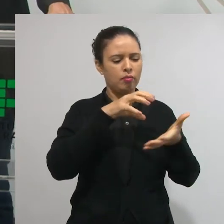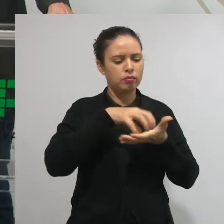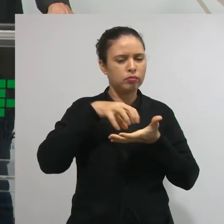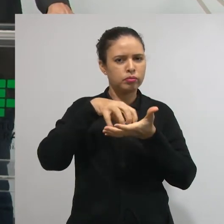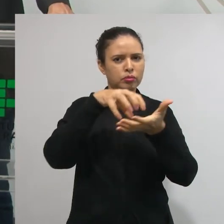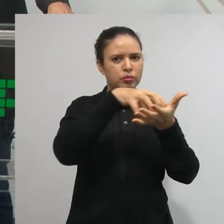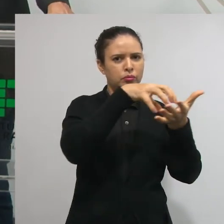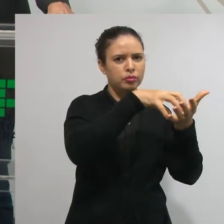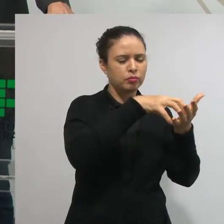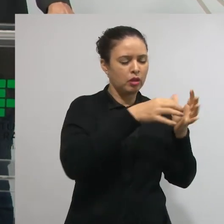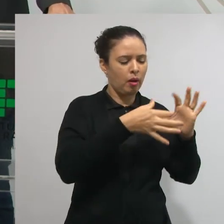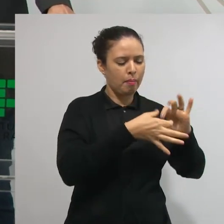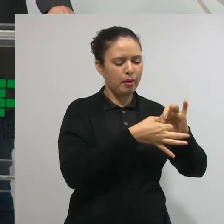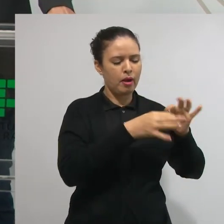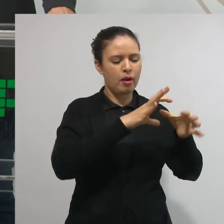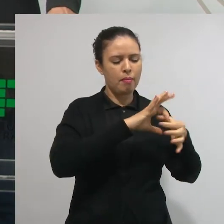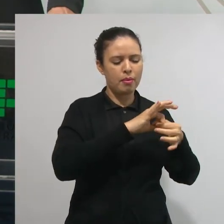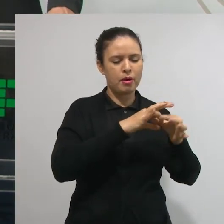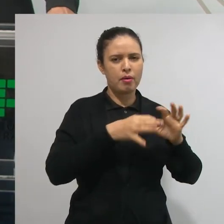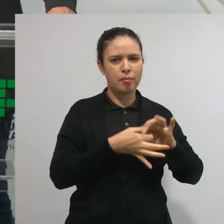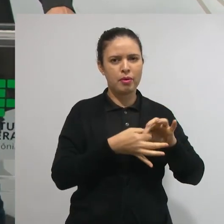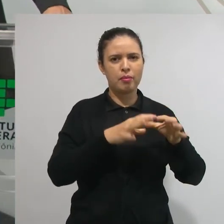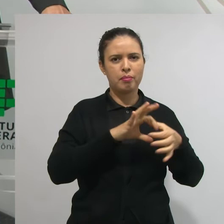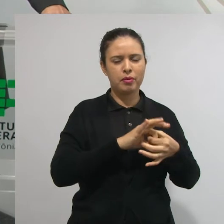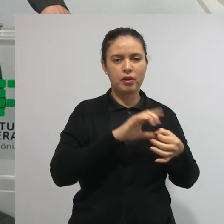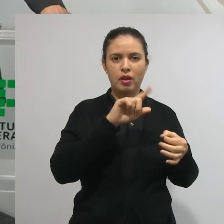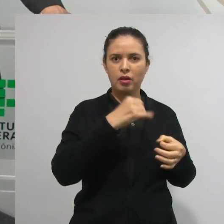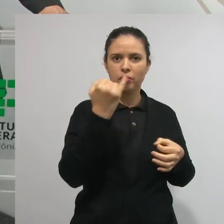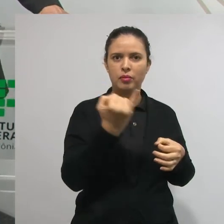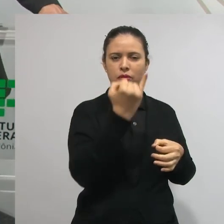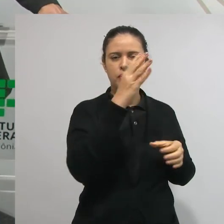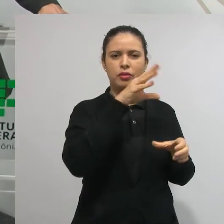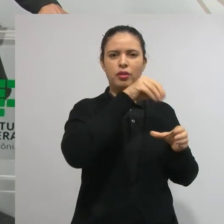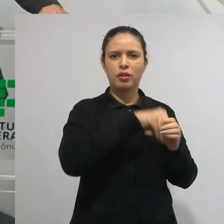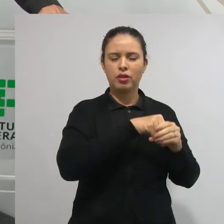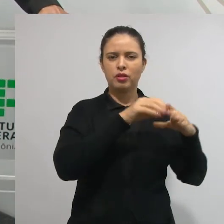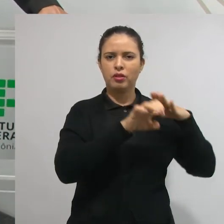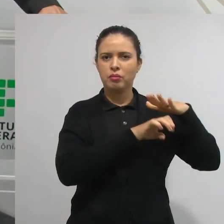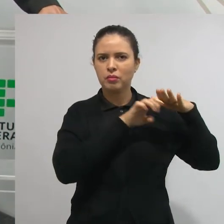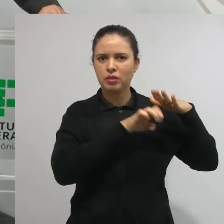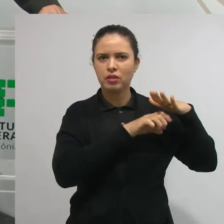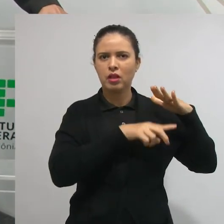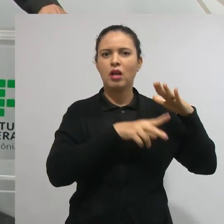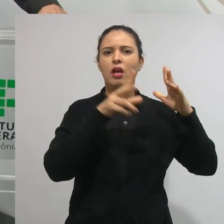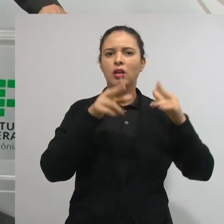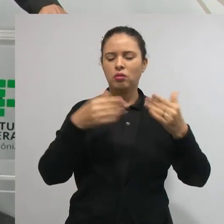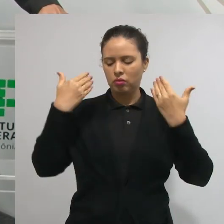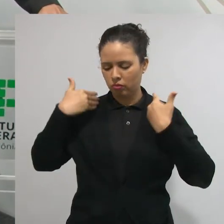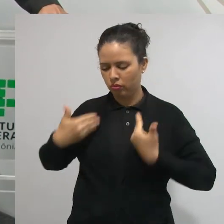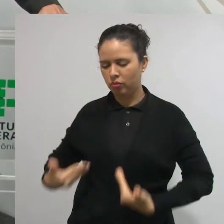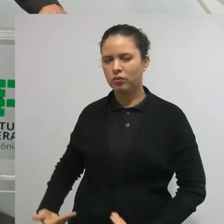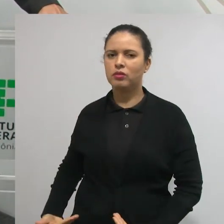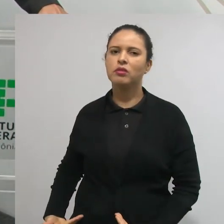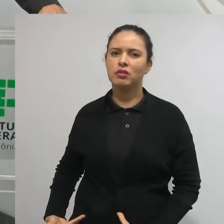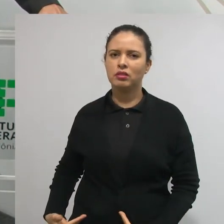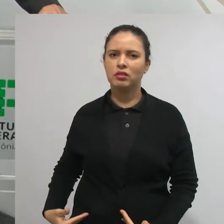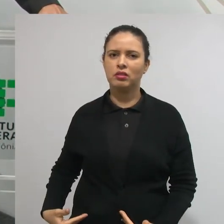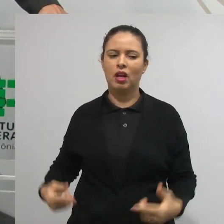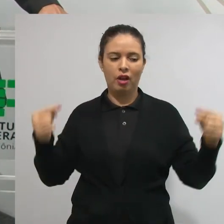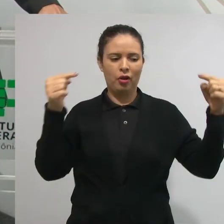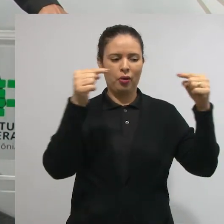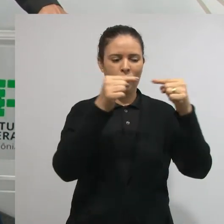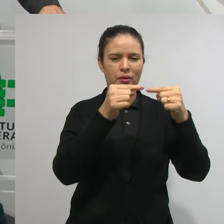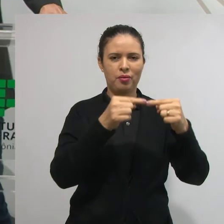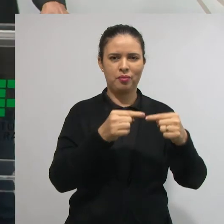partes que estão interligadas, cada uma tem a sua função, assim como o nosso corpo humano. Por isso que eu trouxe